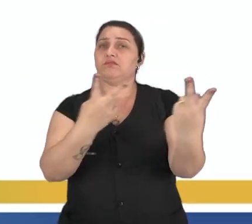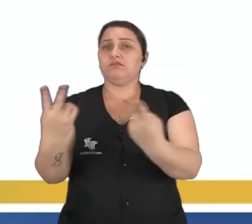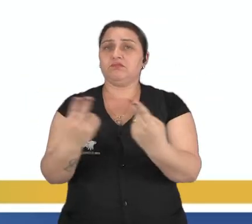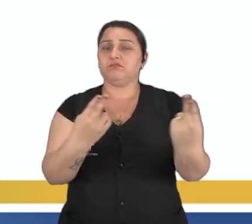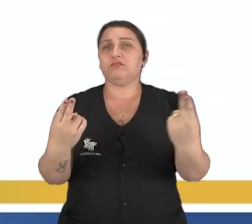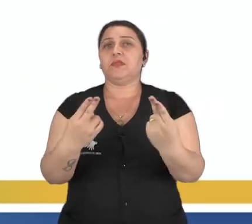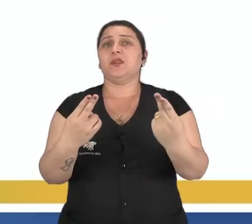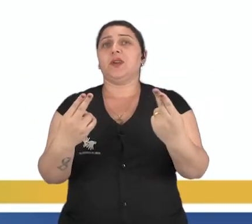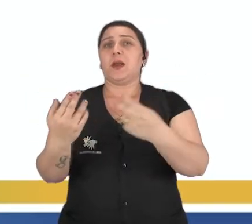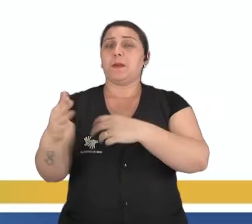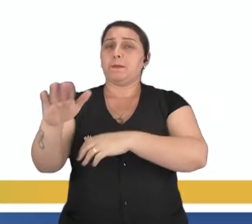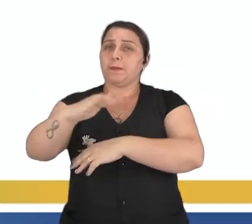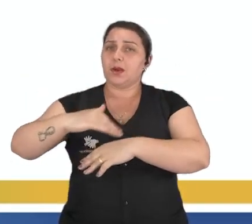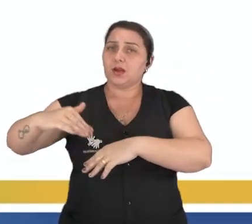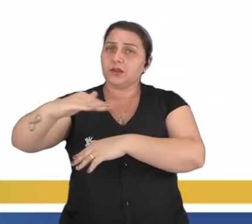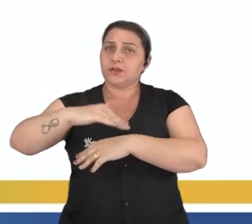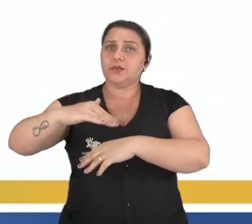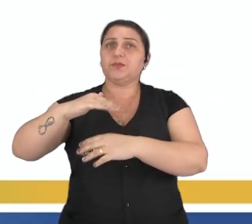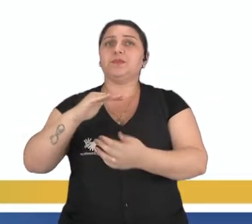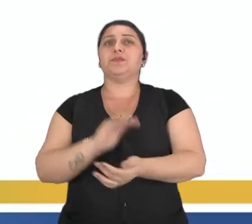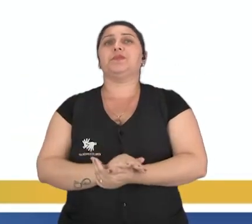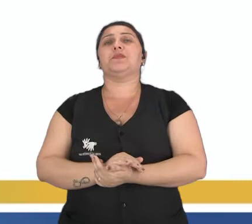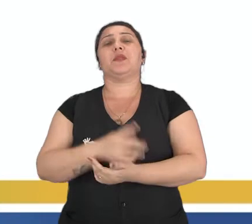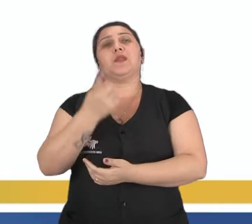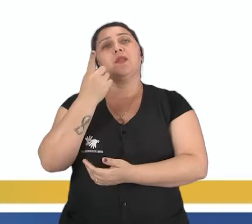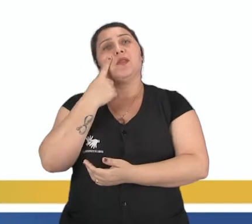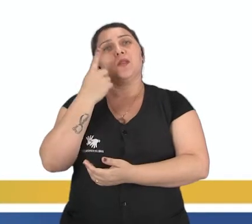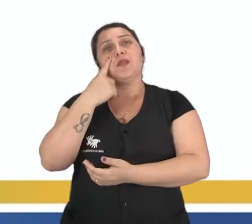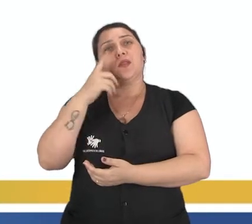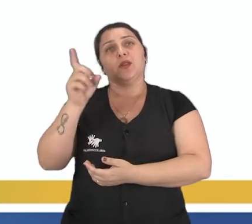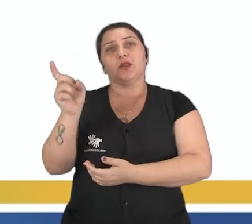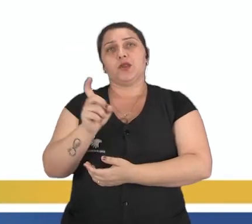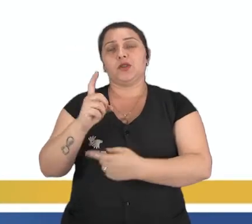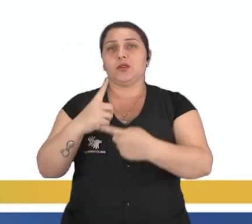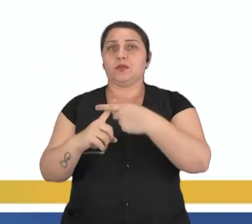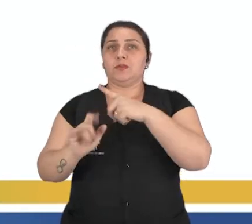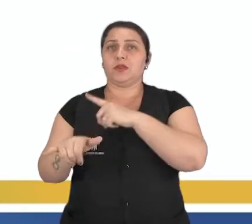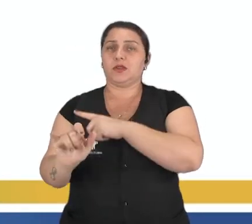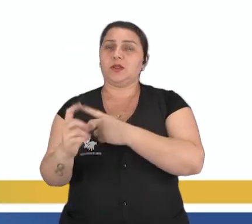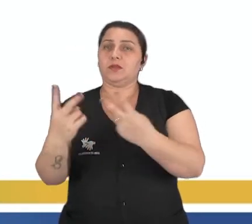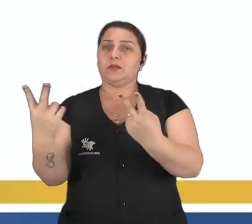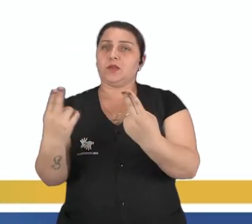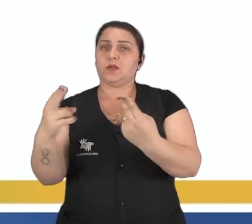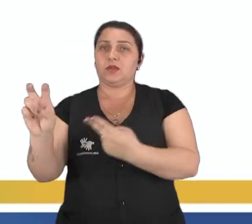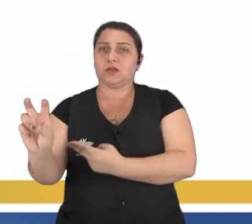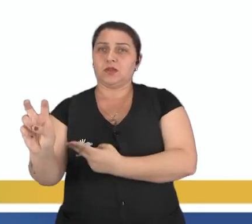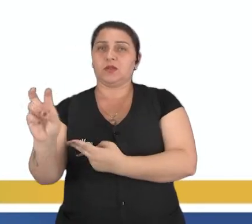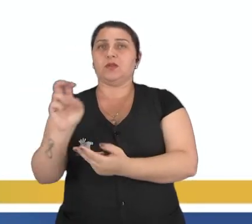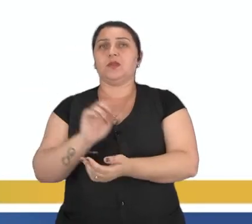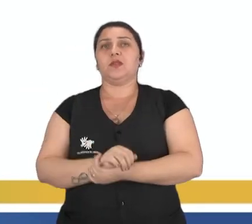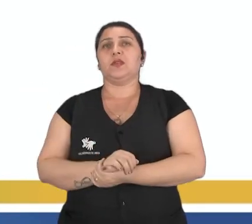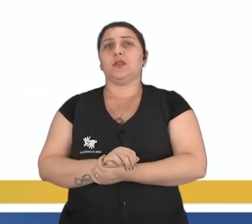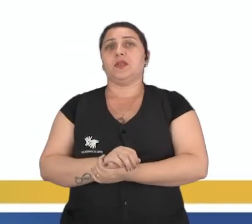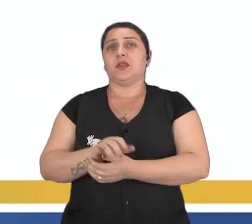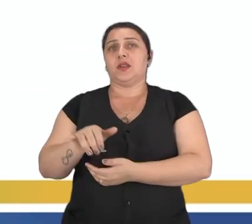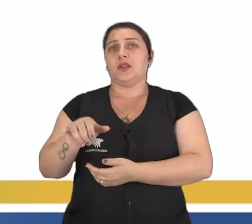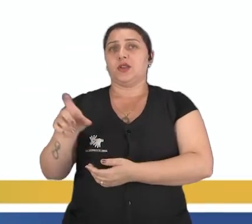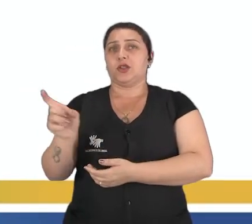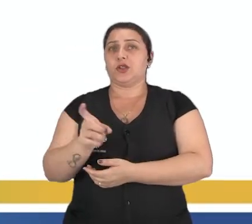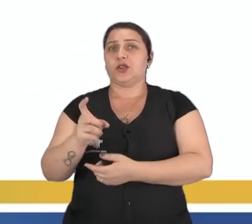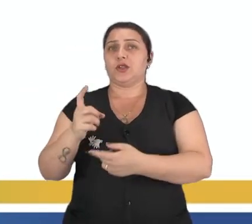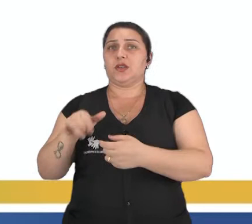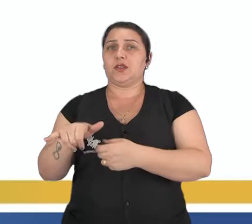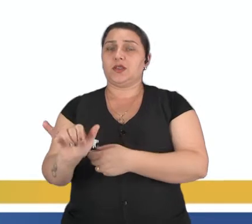considerar o sistema baixo. Observe esse sistema aí. Observe que o par ordenado 2, 3 é a solução